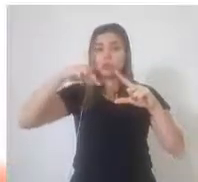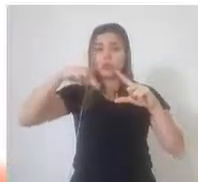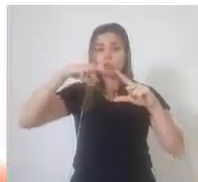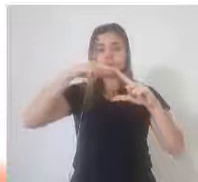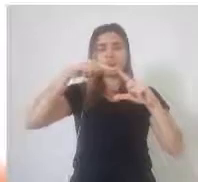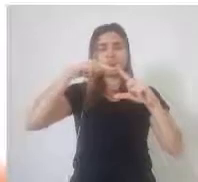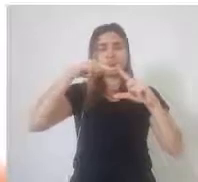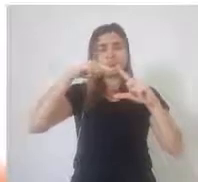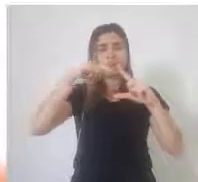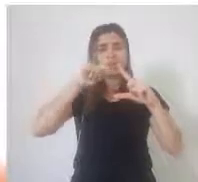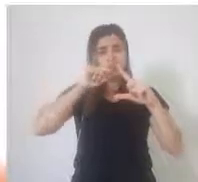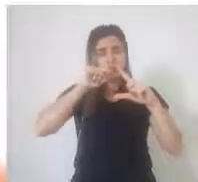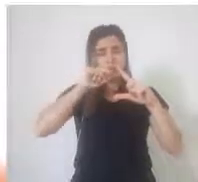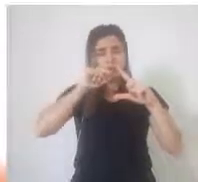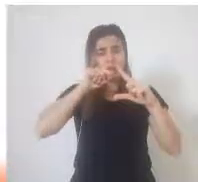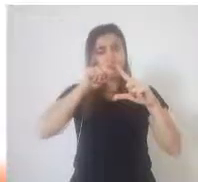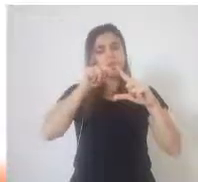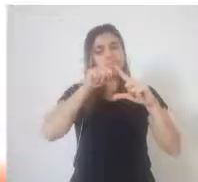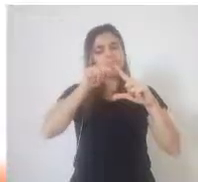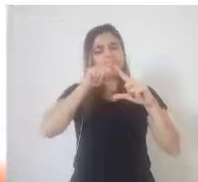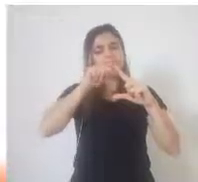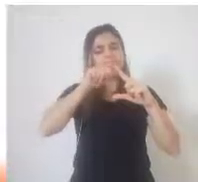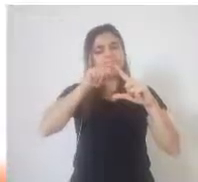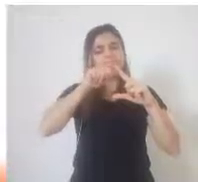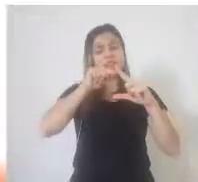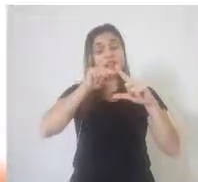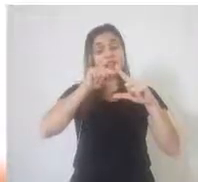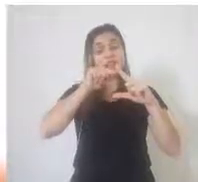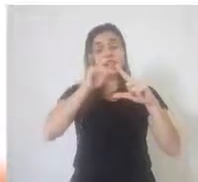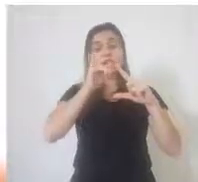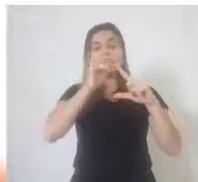especificamente. E esse fitoplâncton, ele vai